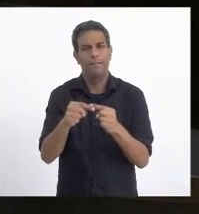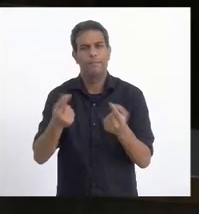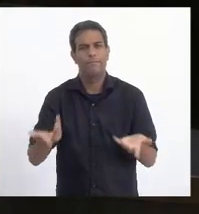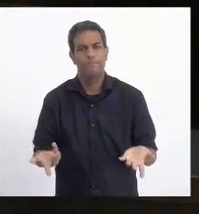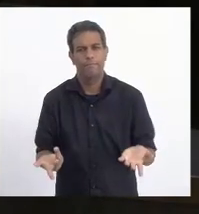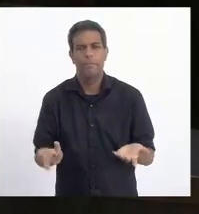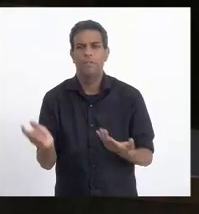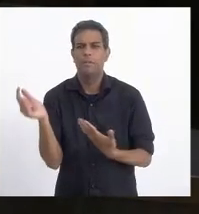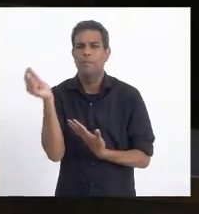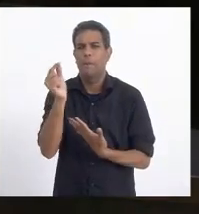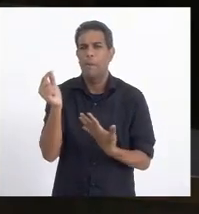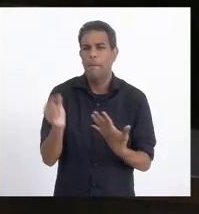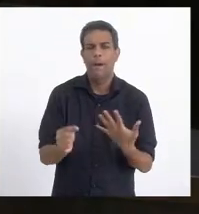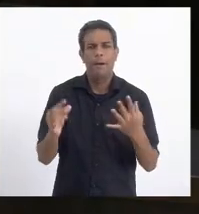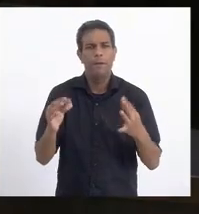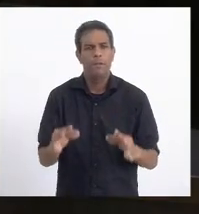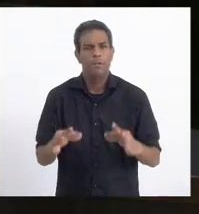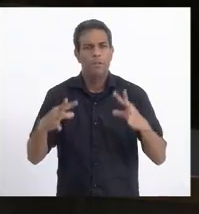Valentim